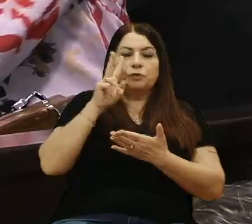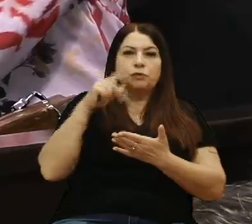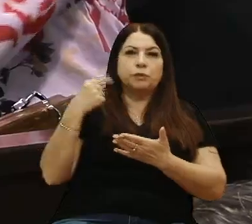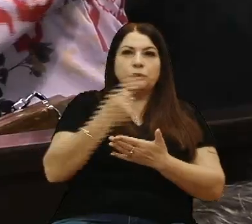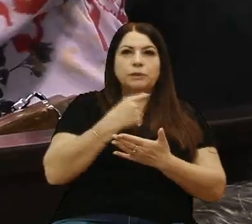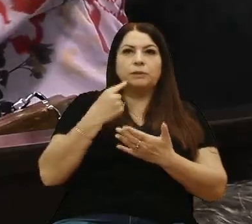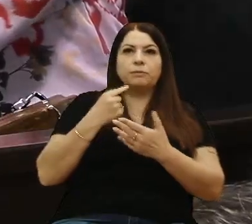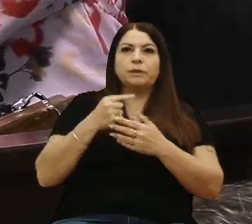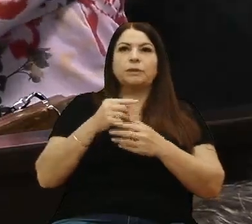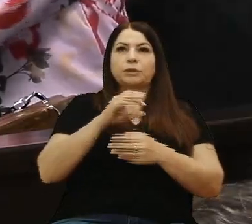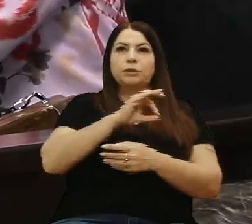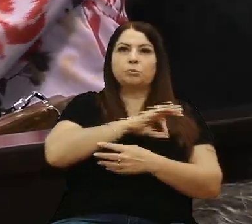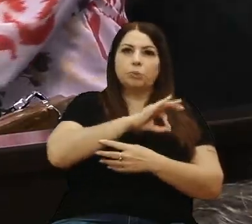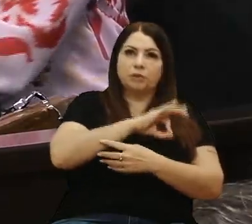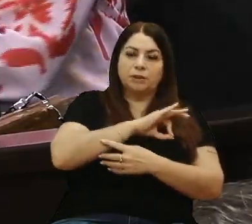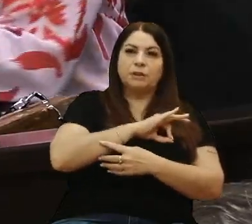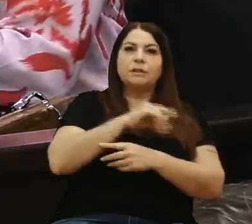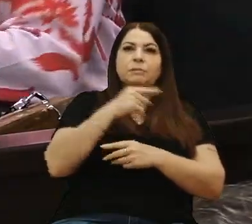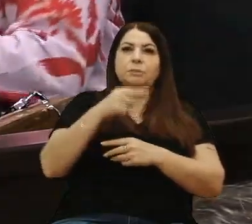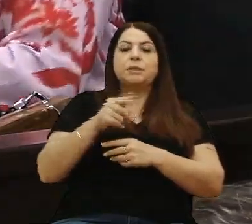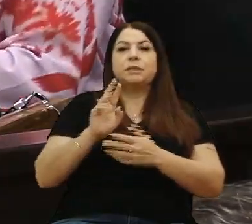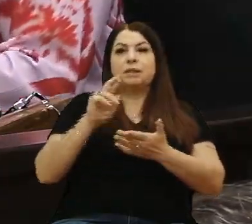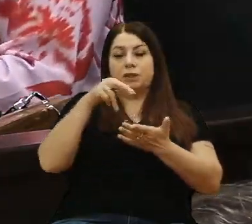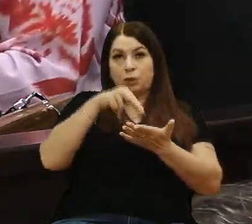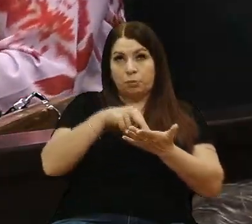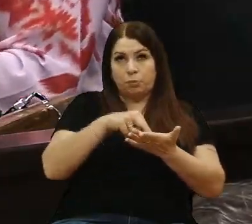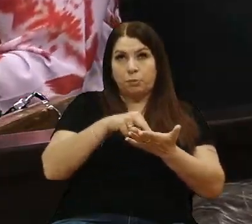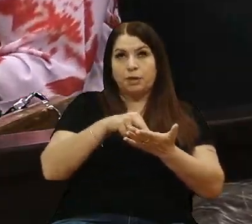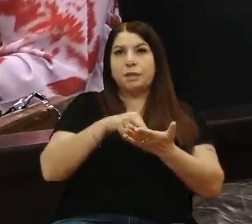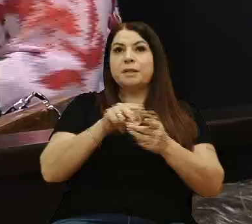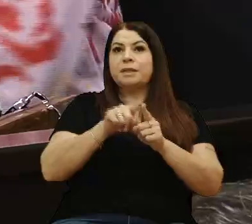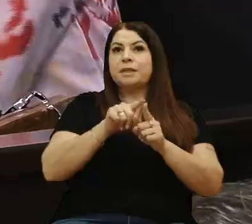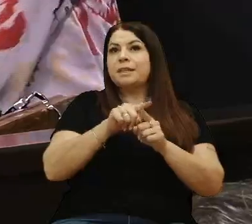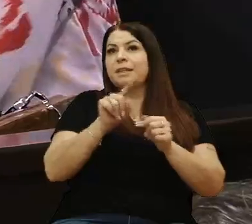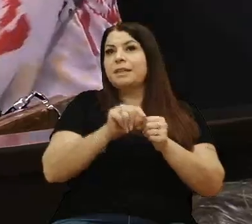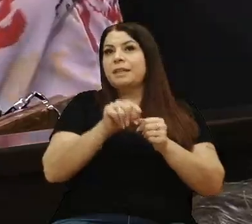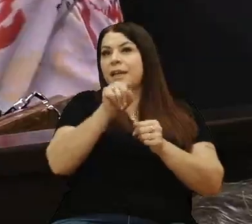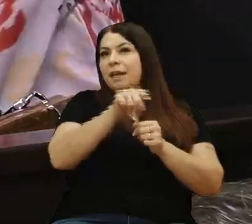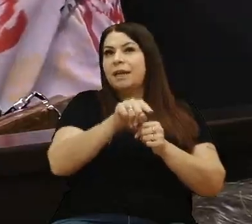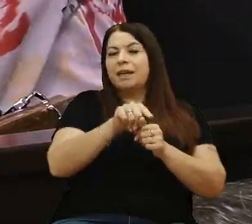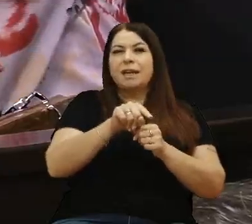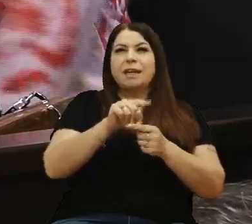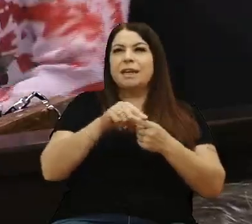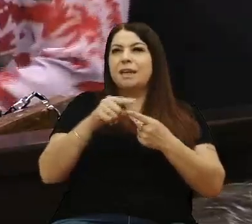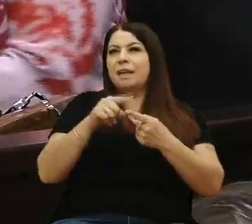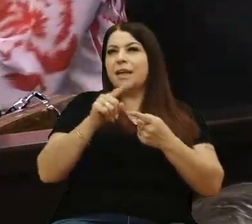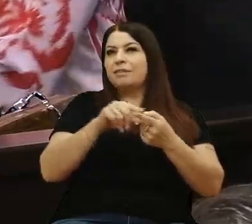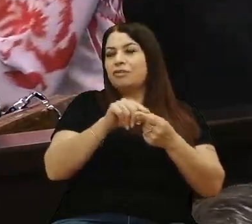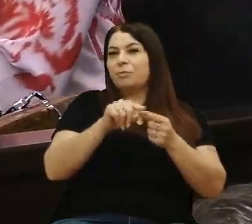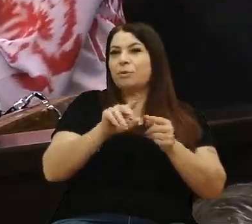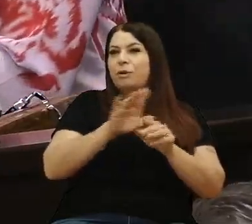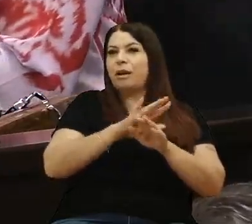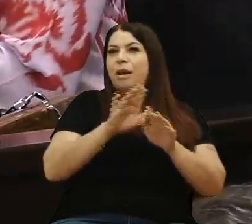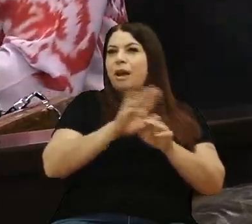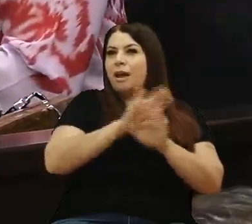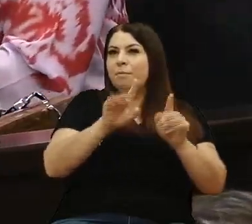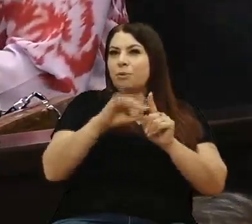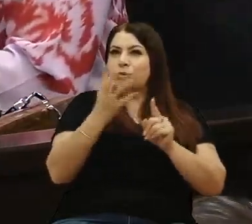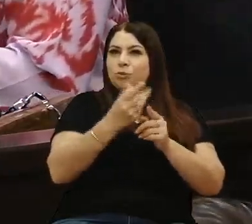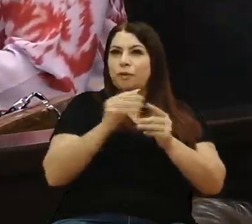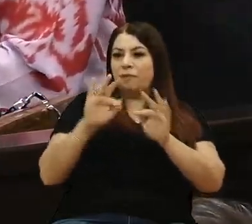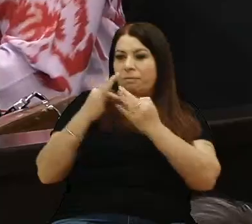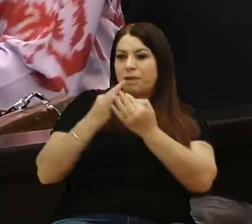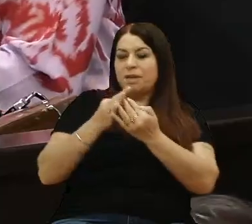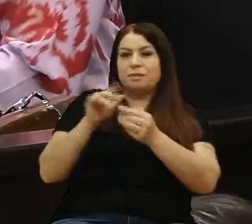fortalecer as nossas polícias para que realmente ataquem aqueles que atacam todos os dias as famílias das